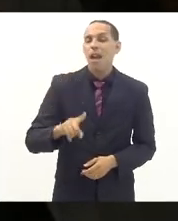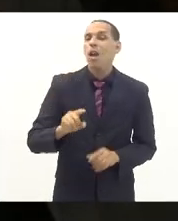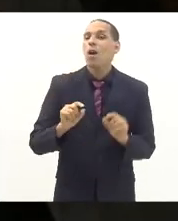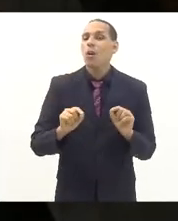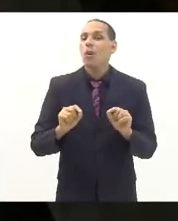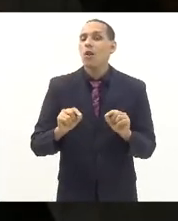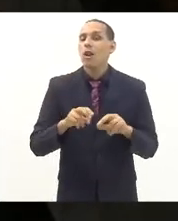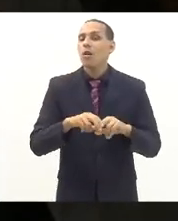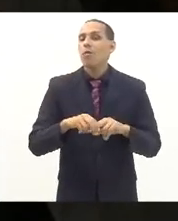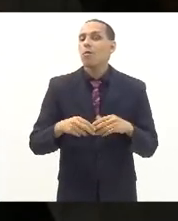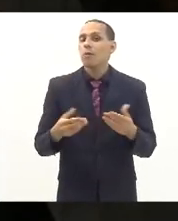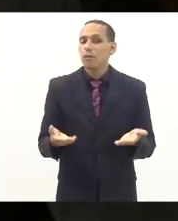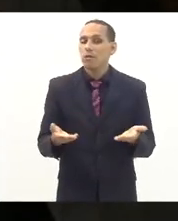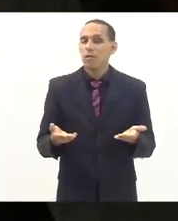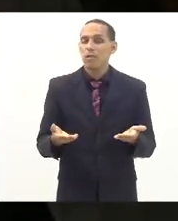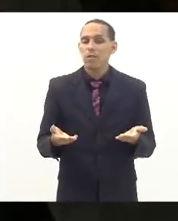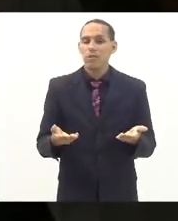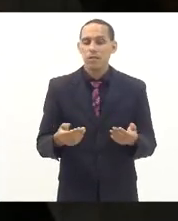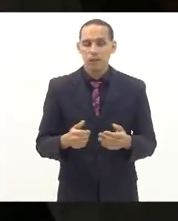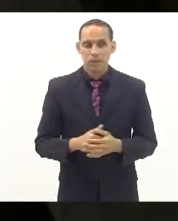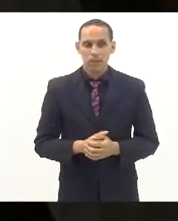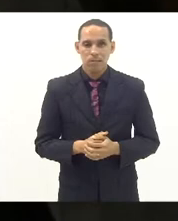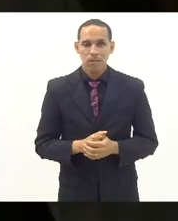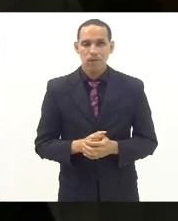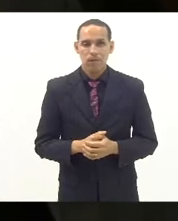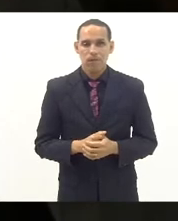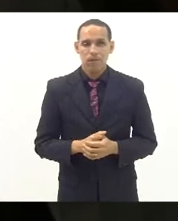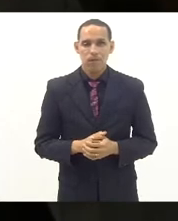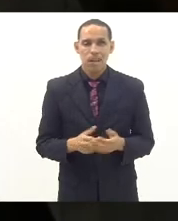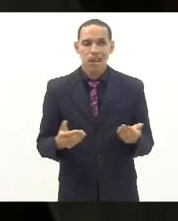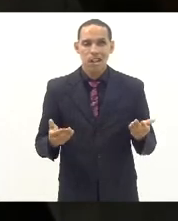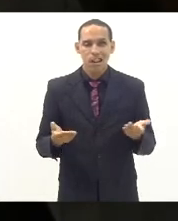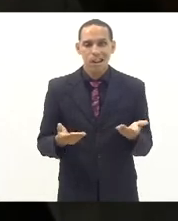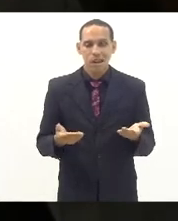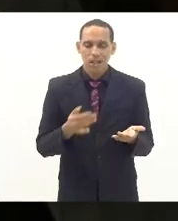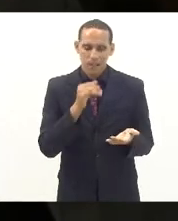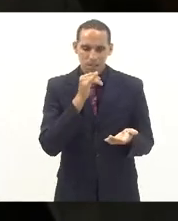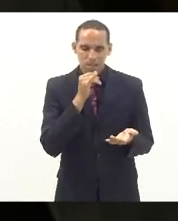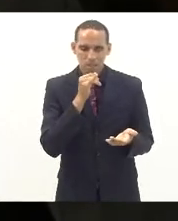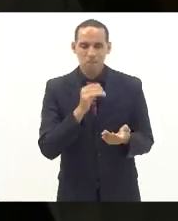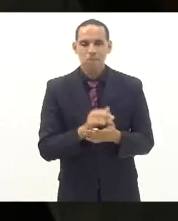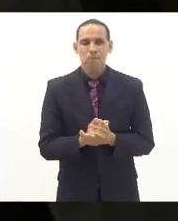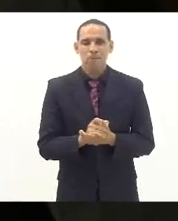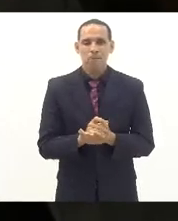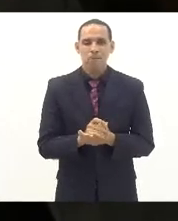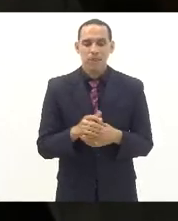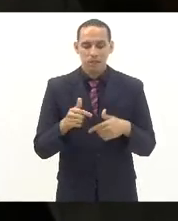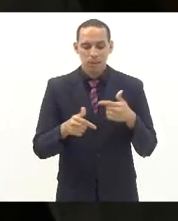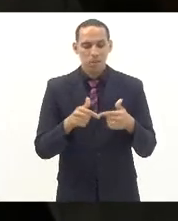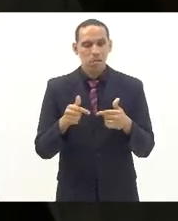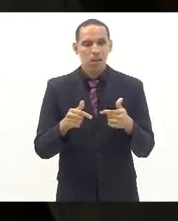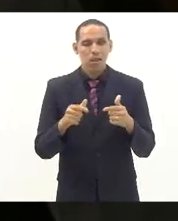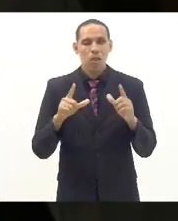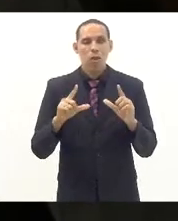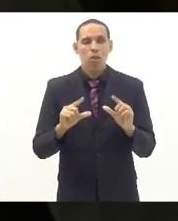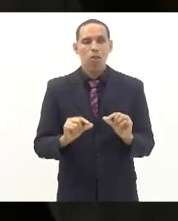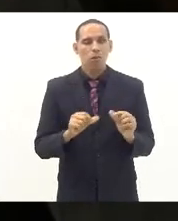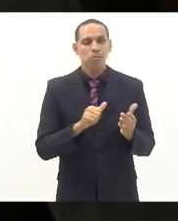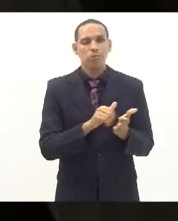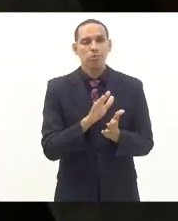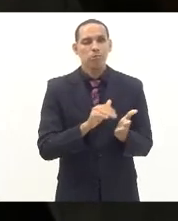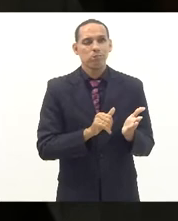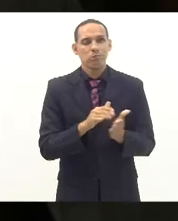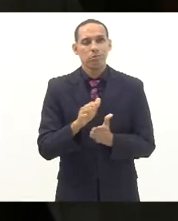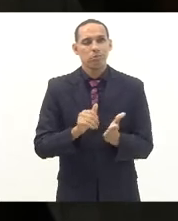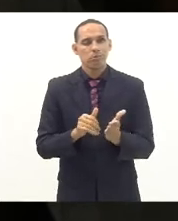de um dado concreto e objetivo que é o fato de que por exemplo o desemprego e no